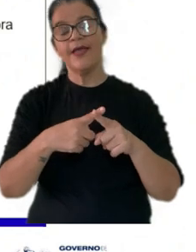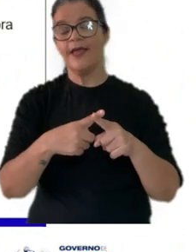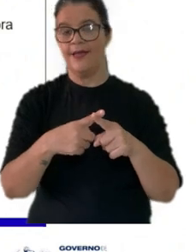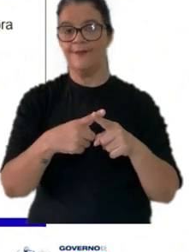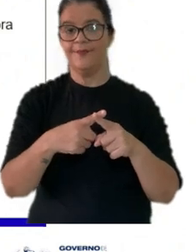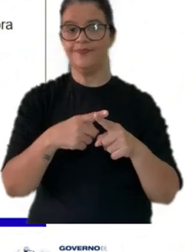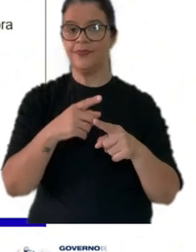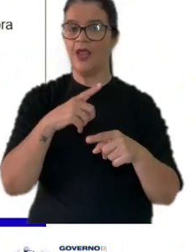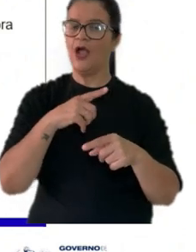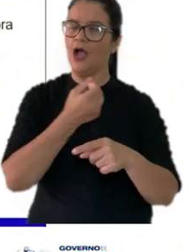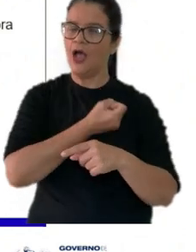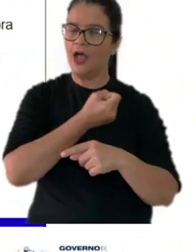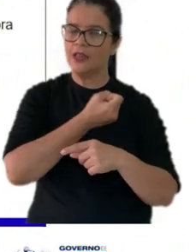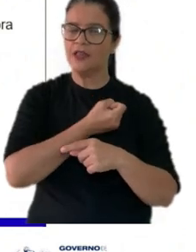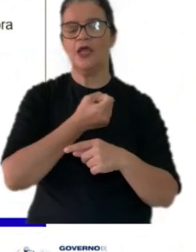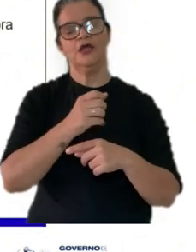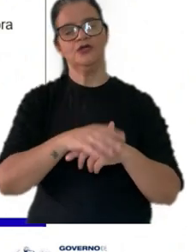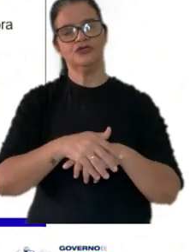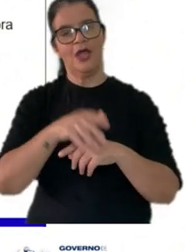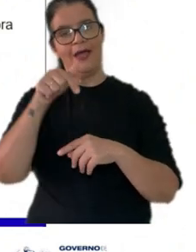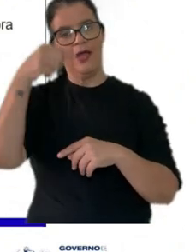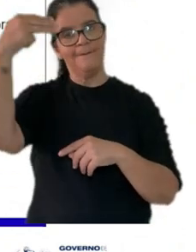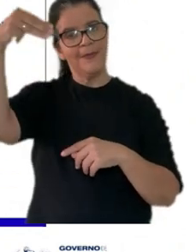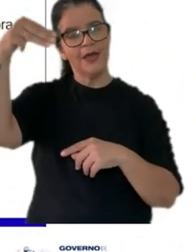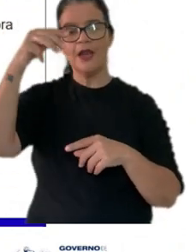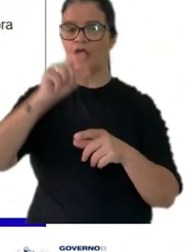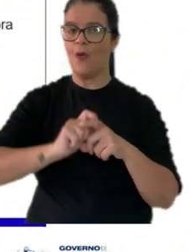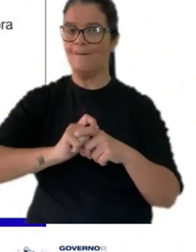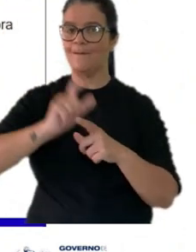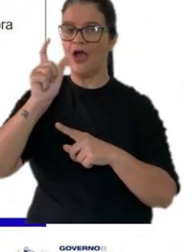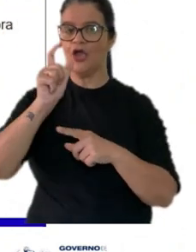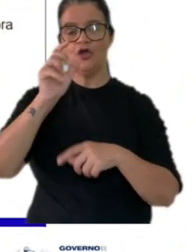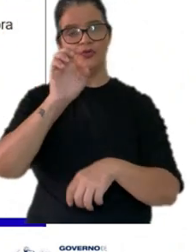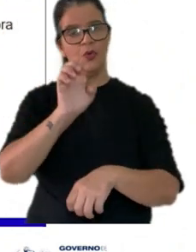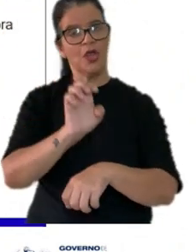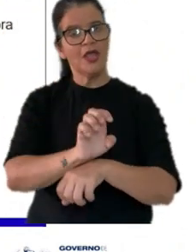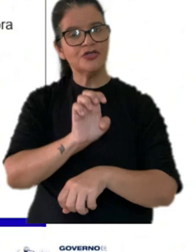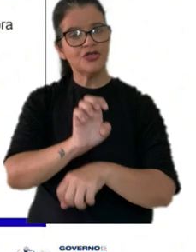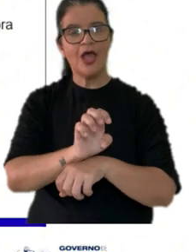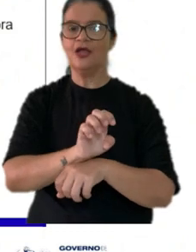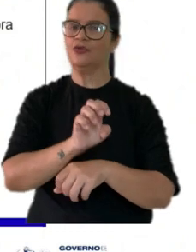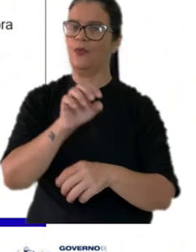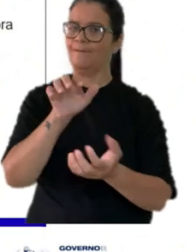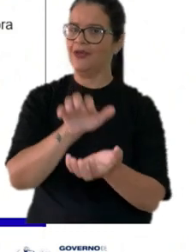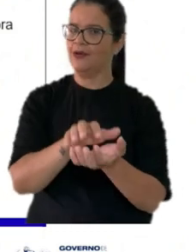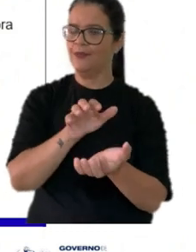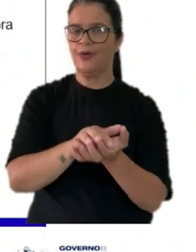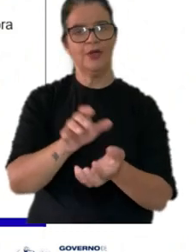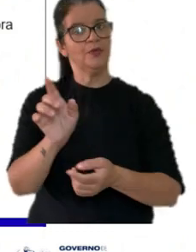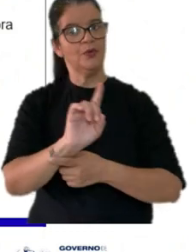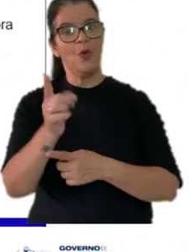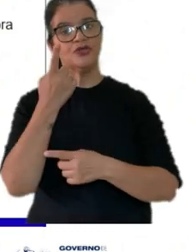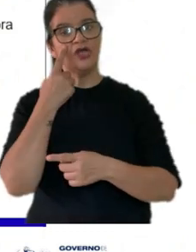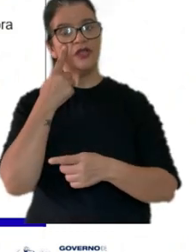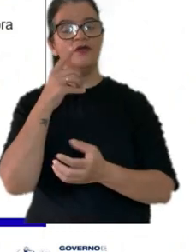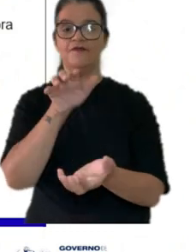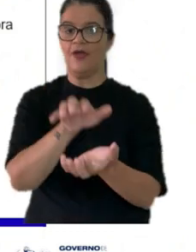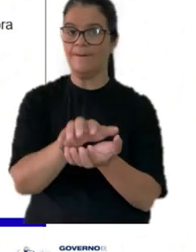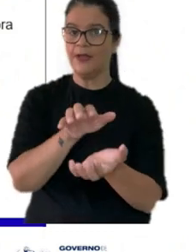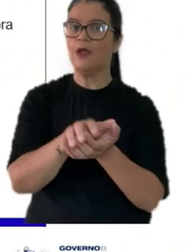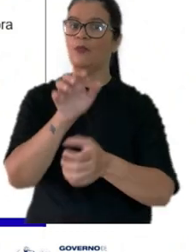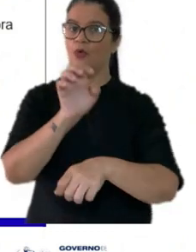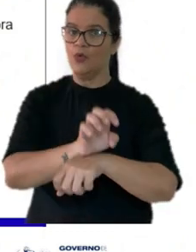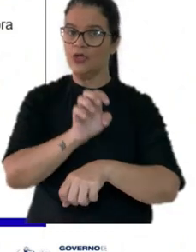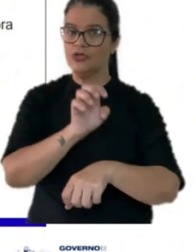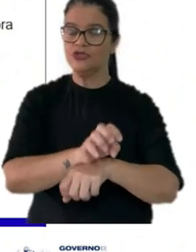taxa de indígenas residentes do estado do Maranhão é maior que a taxa do estado pernambucano não a gente vê Pernambuco enquanto estado perdendo